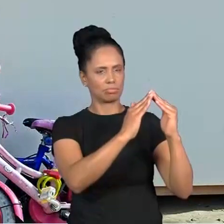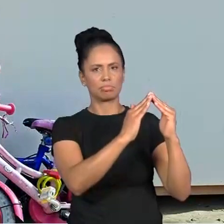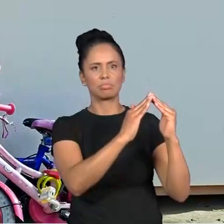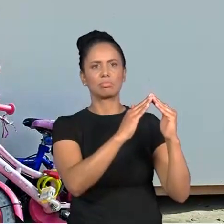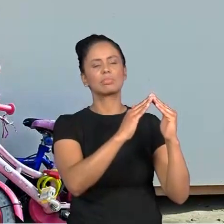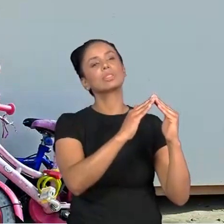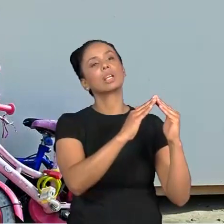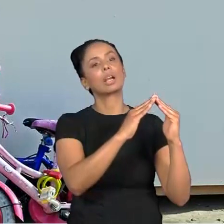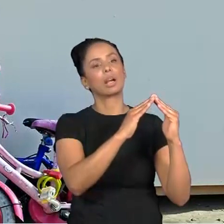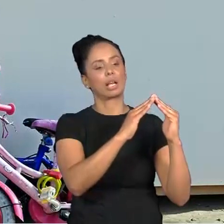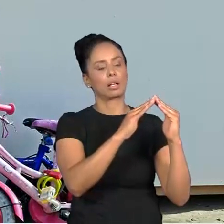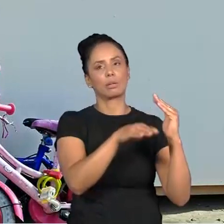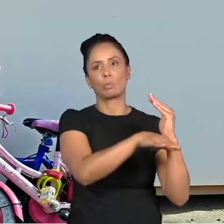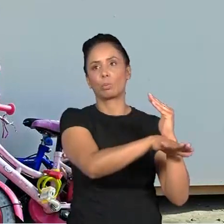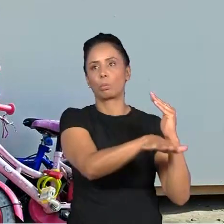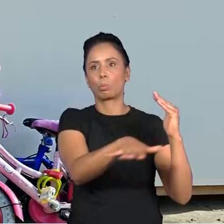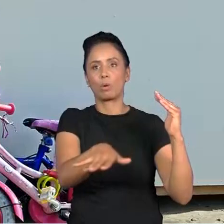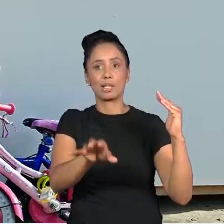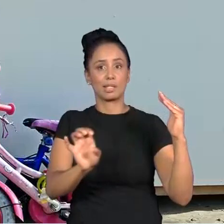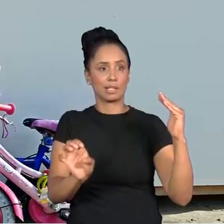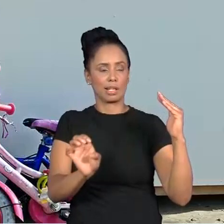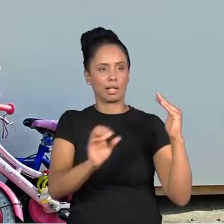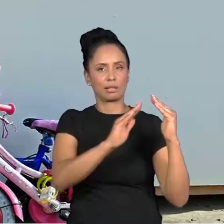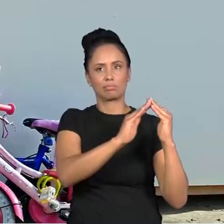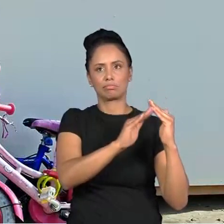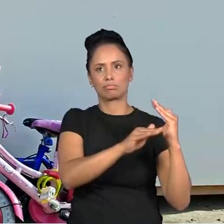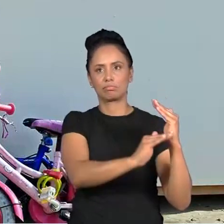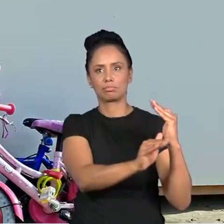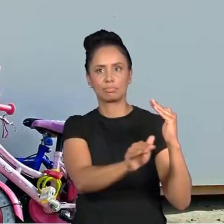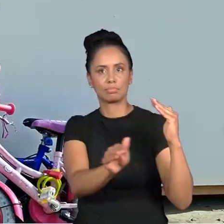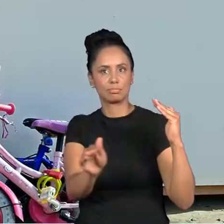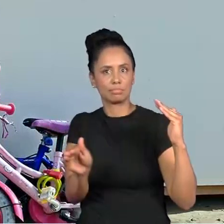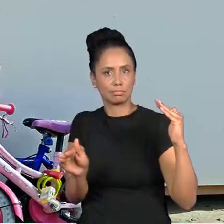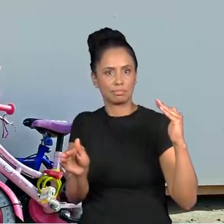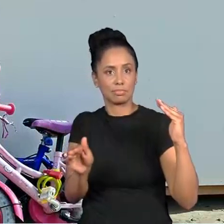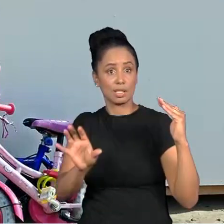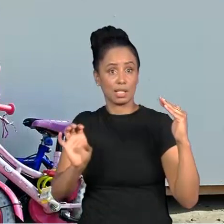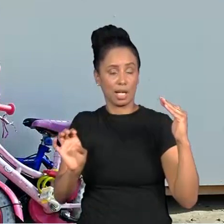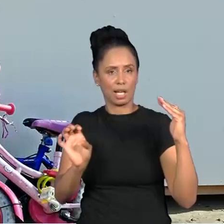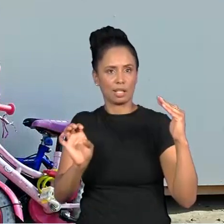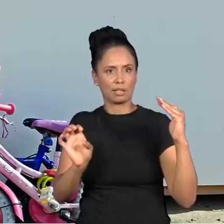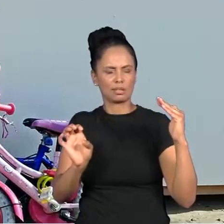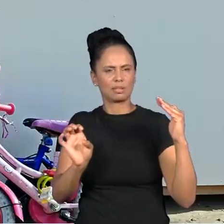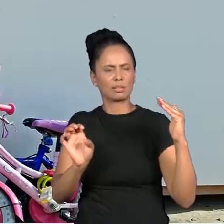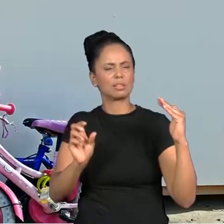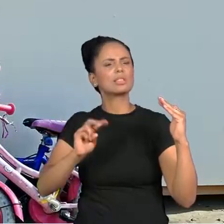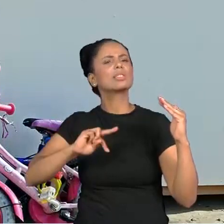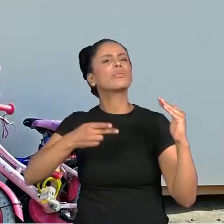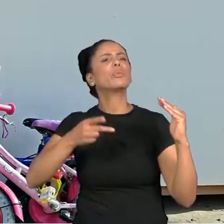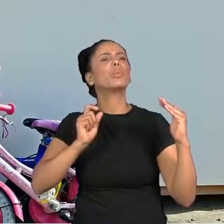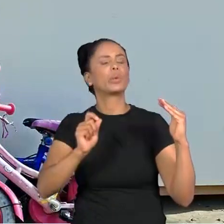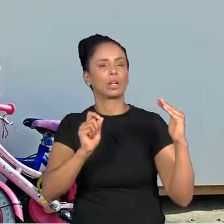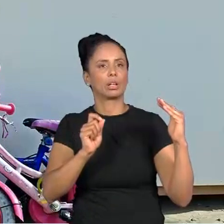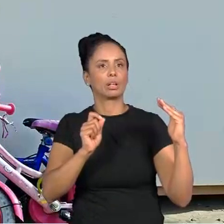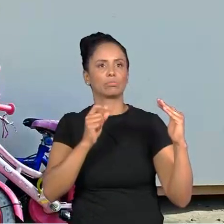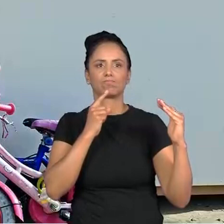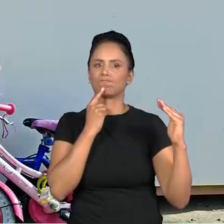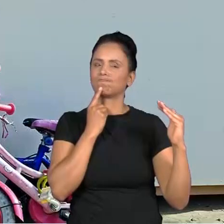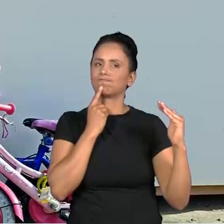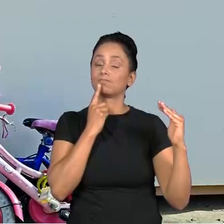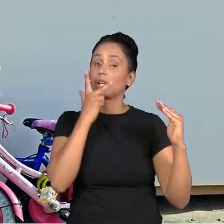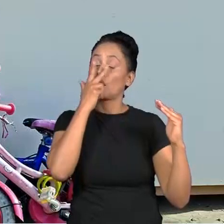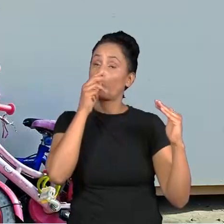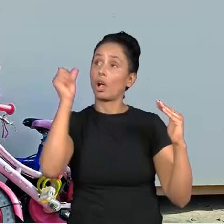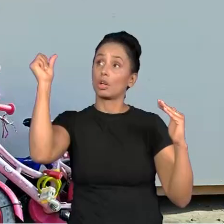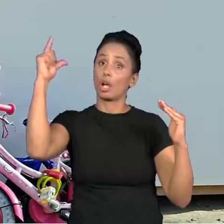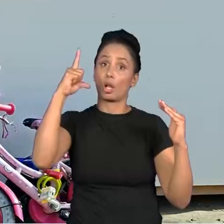para a esquerda. O que isso quer dizer? A luz está vindo do fundo, né, professora? Da parte de